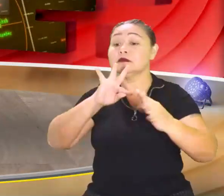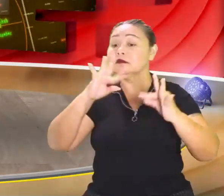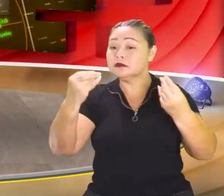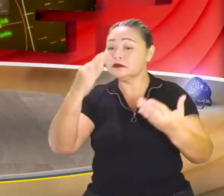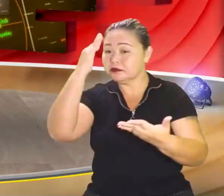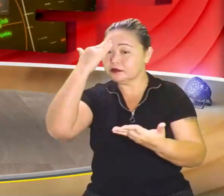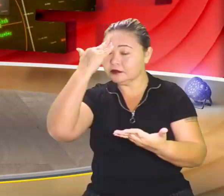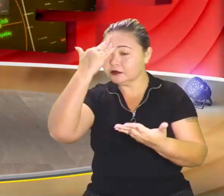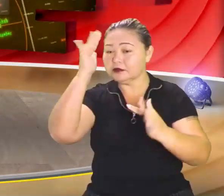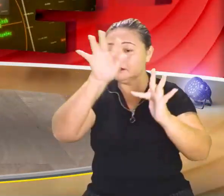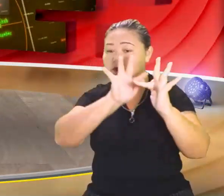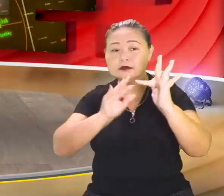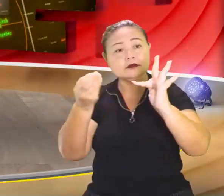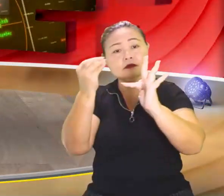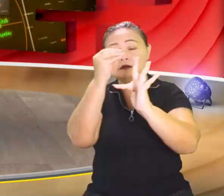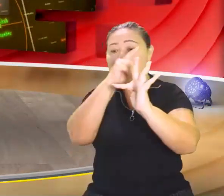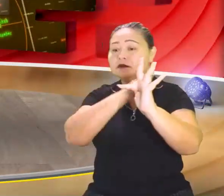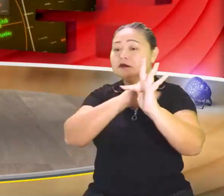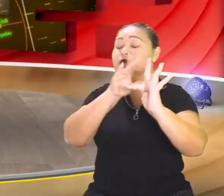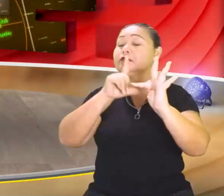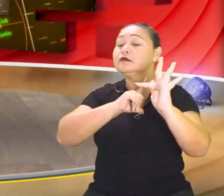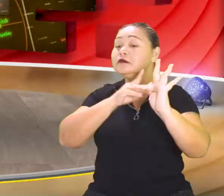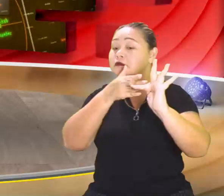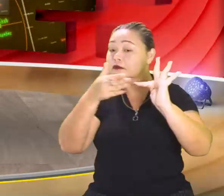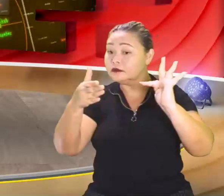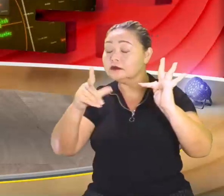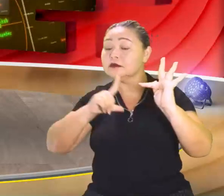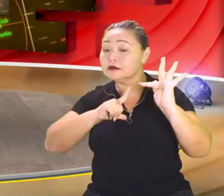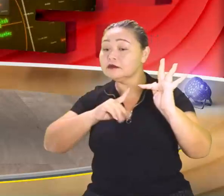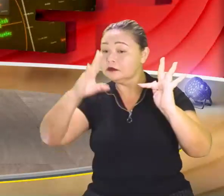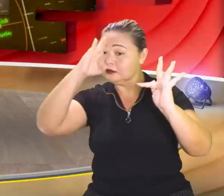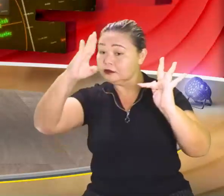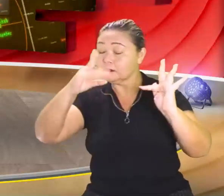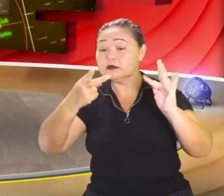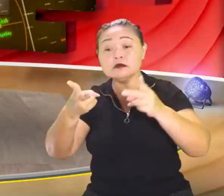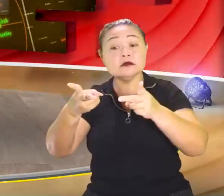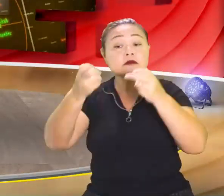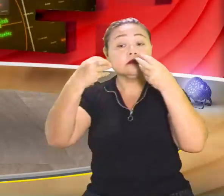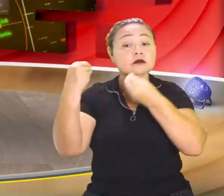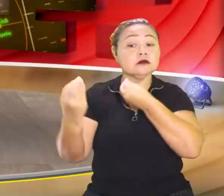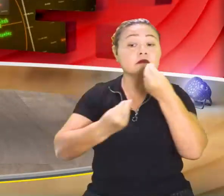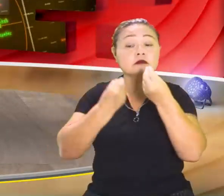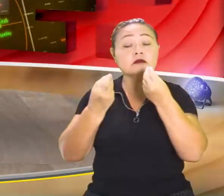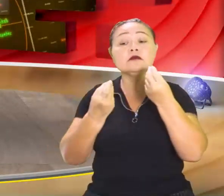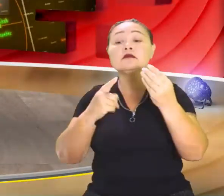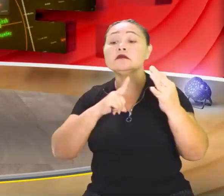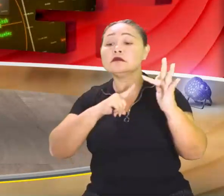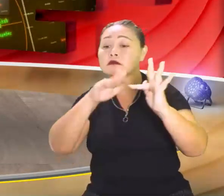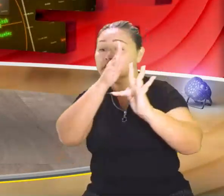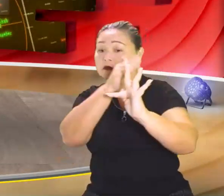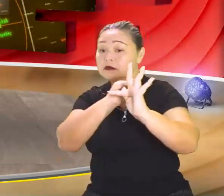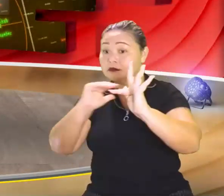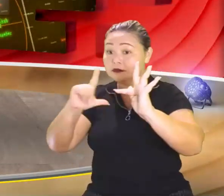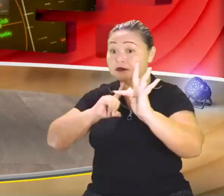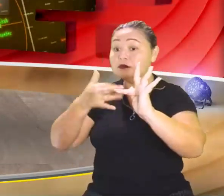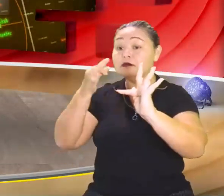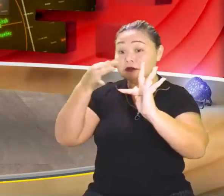mundo entendeu o gráfico da função, que era a nossa prioridade, né? Você perceber como ele se comporta aí no plano